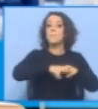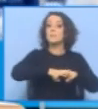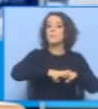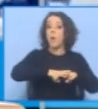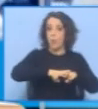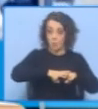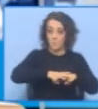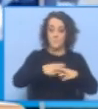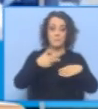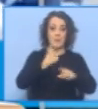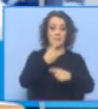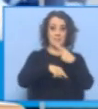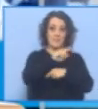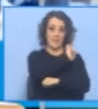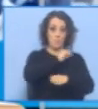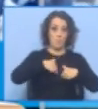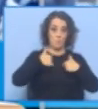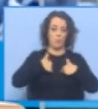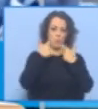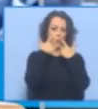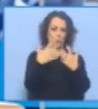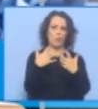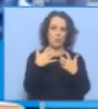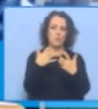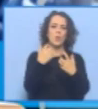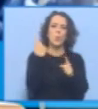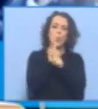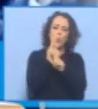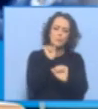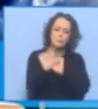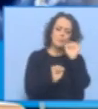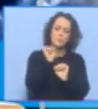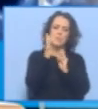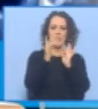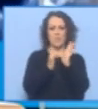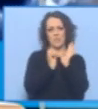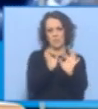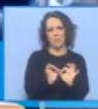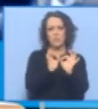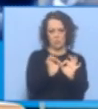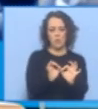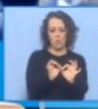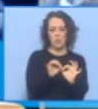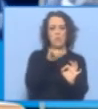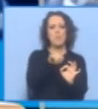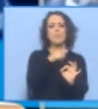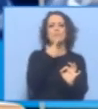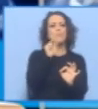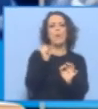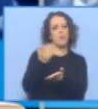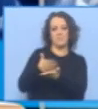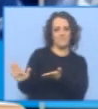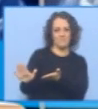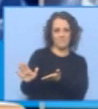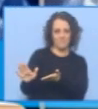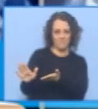mas para ele é notório, há coisas que são características do cristianismo e que não podem ser deixadas de lado. E